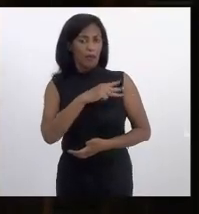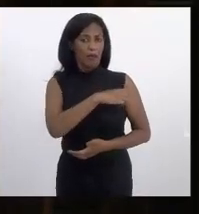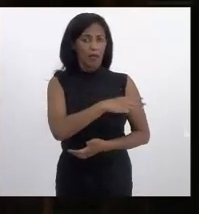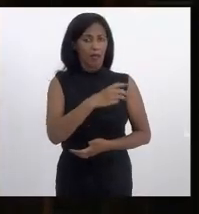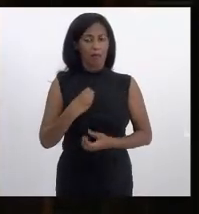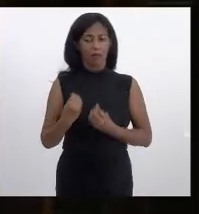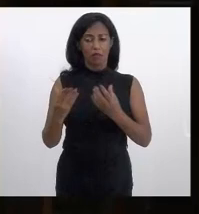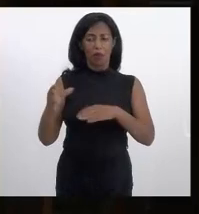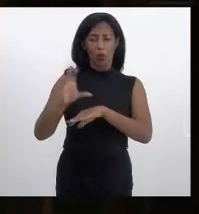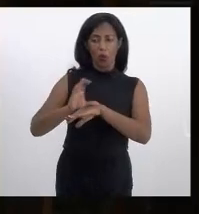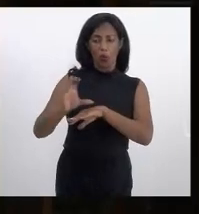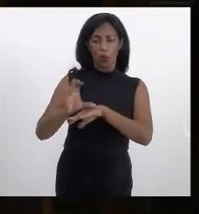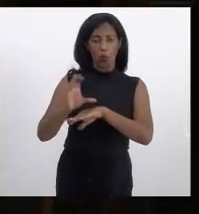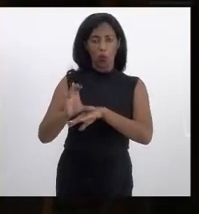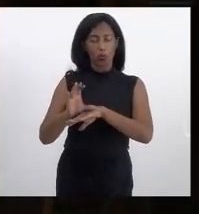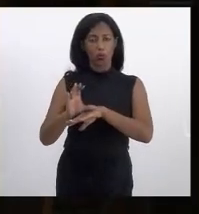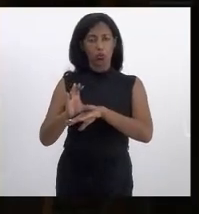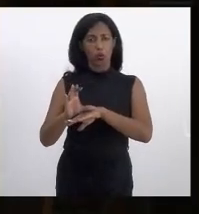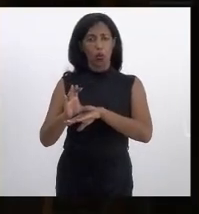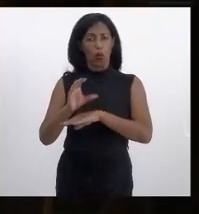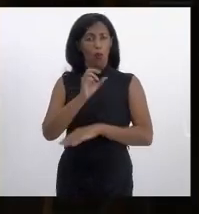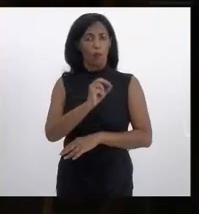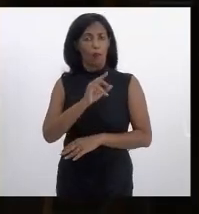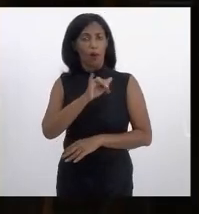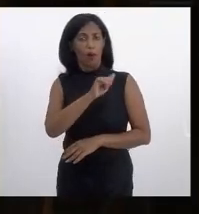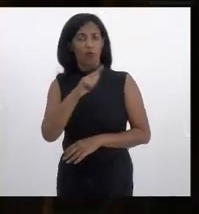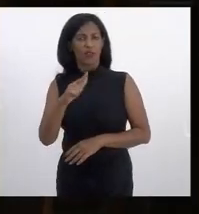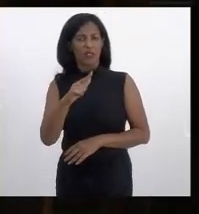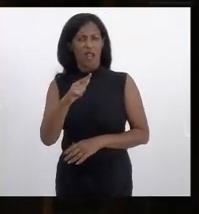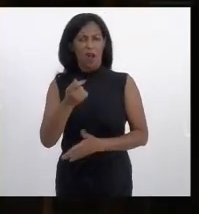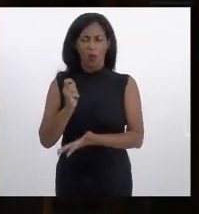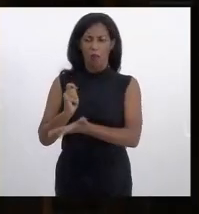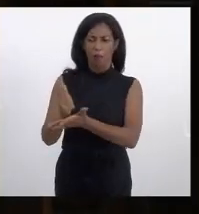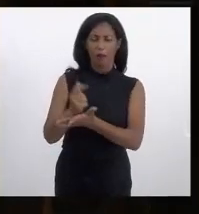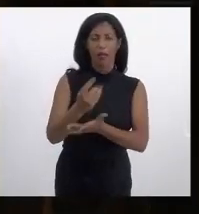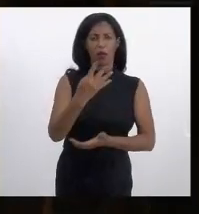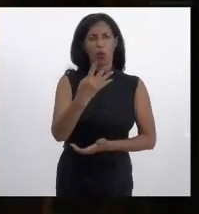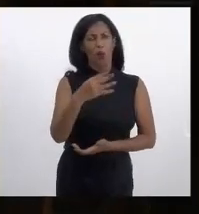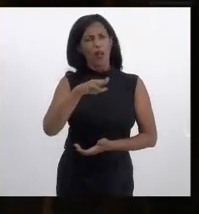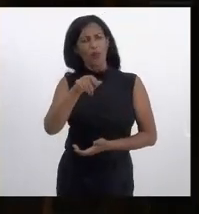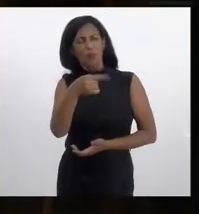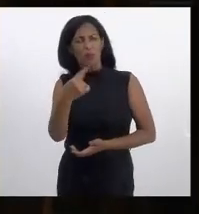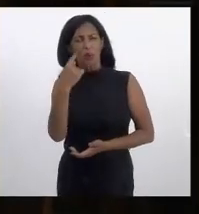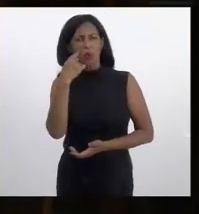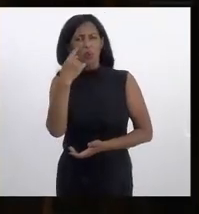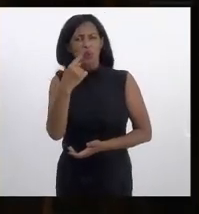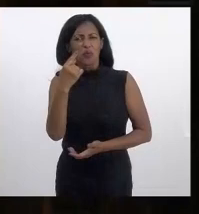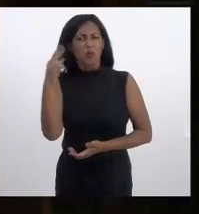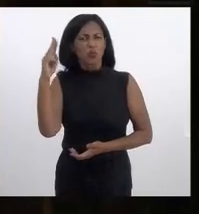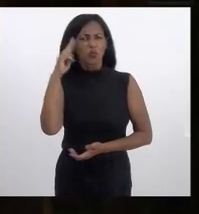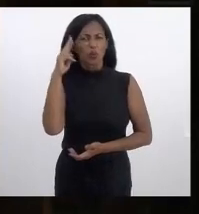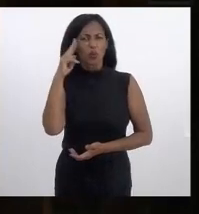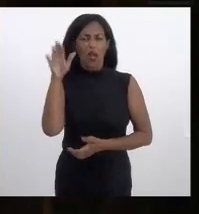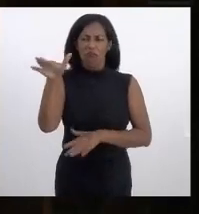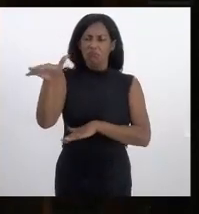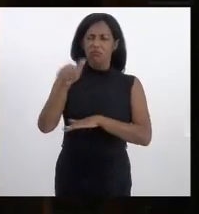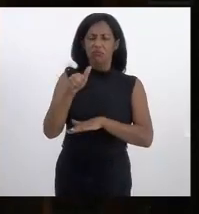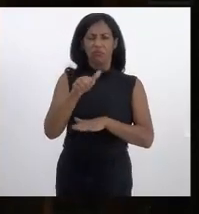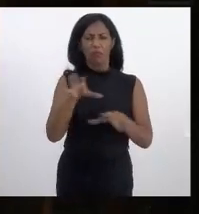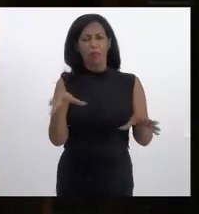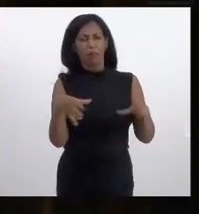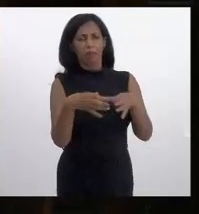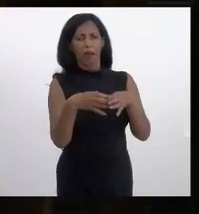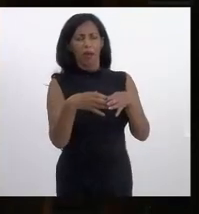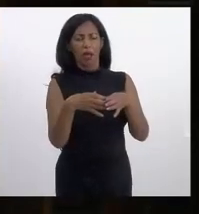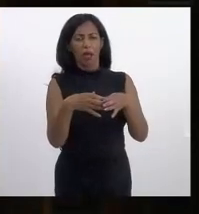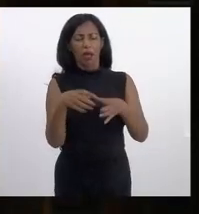curso de transformação Getúlio Vargas para oficiais com um gasto de 4 milhões eu não vi um Praça participando disso os